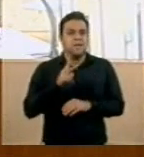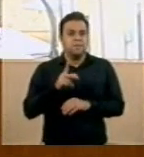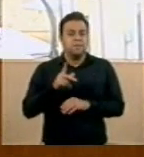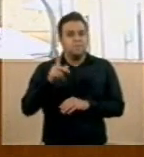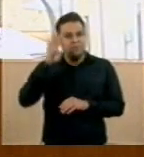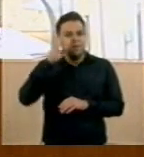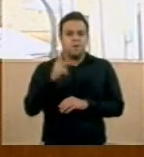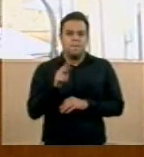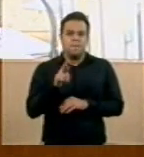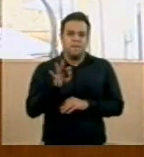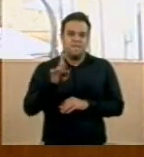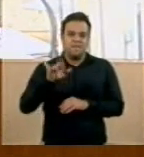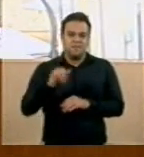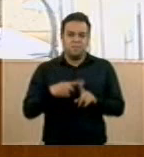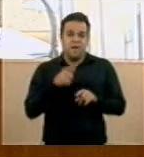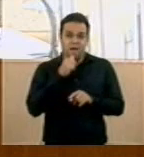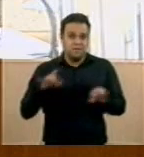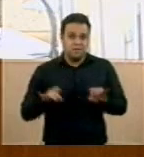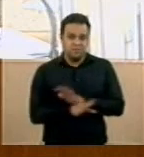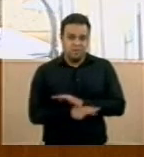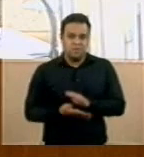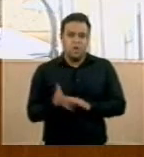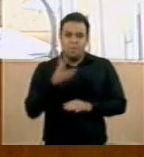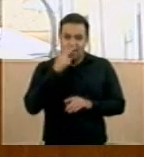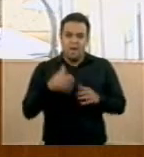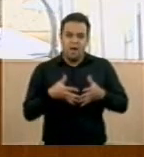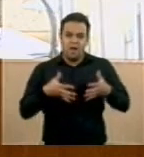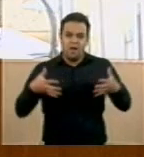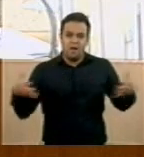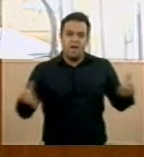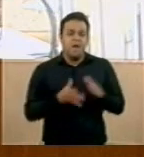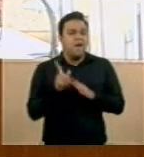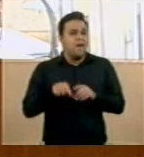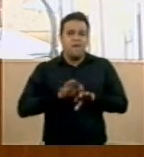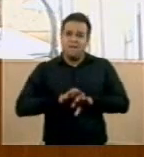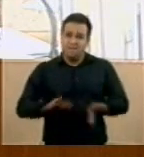casos inacabados. As demandas estão crescendo, presidente. É assim mesmo.